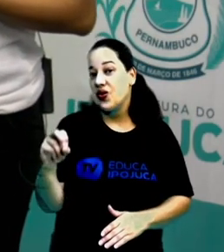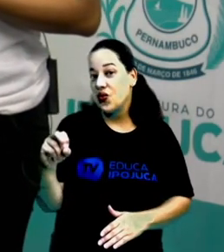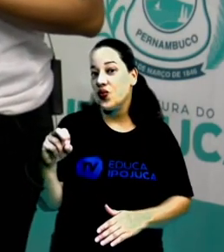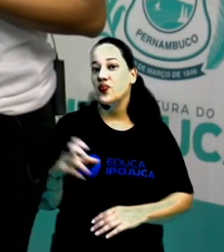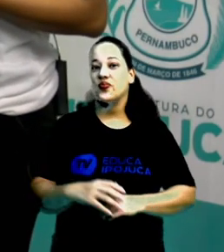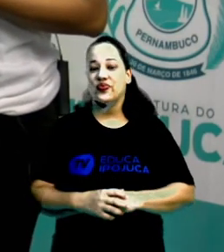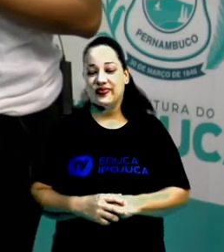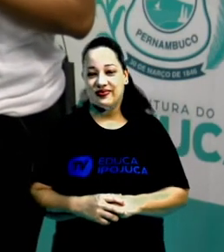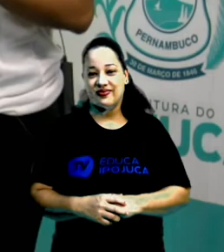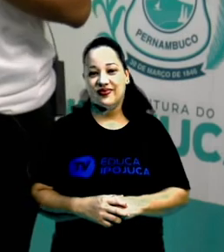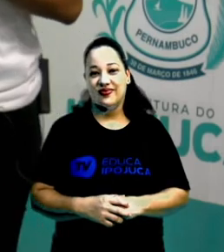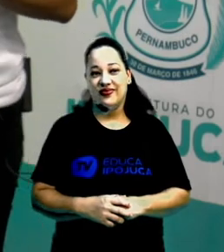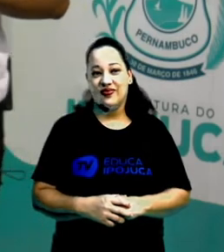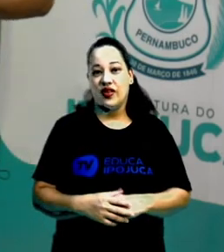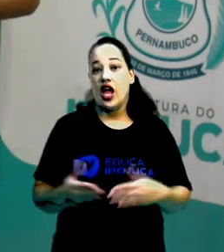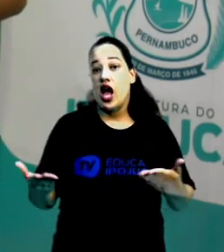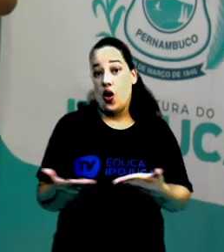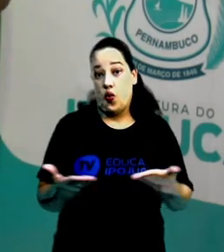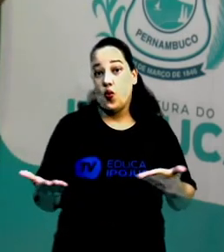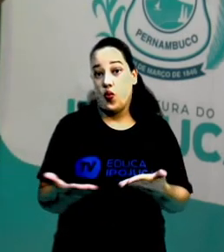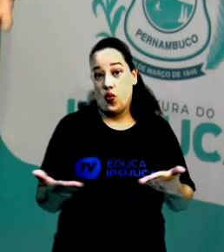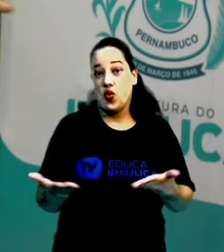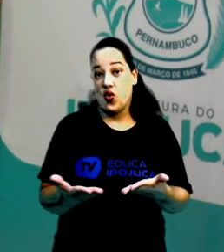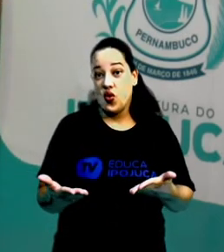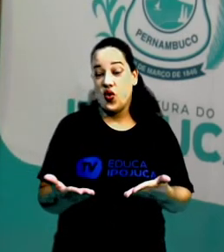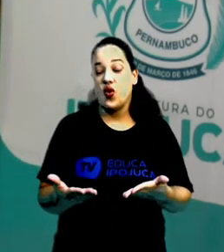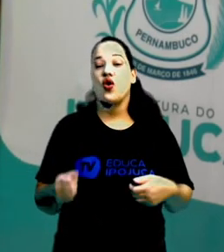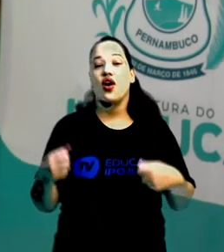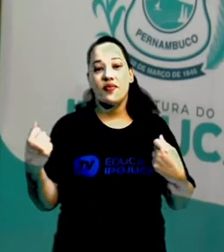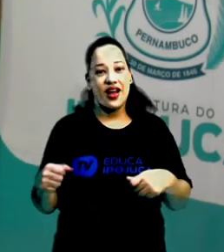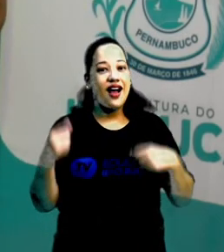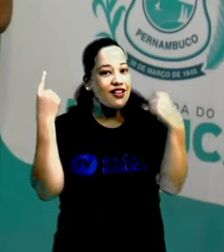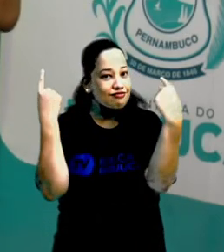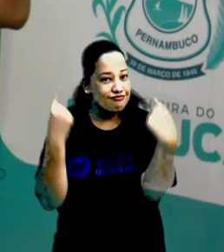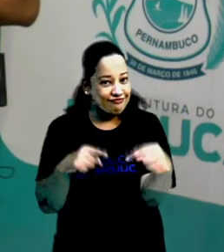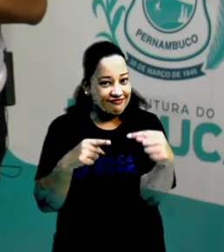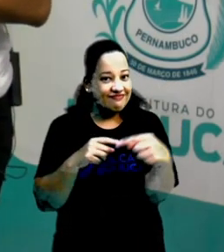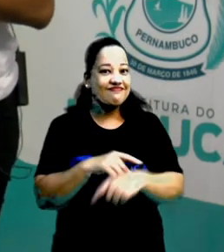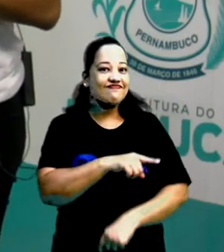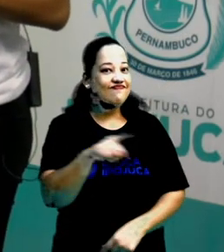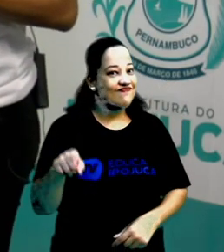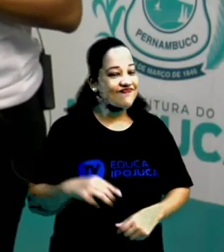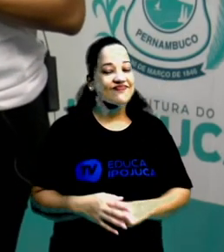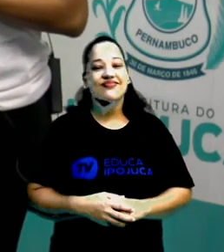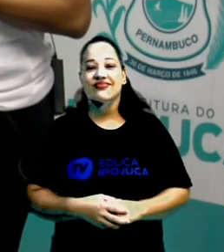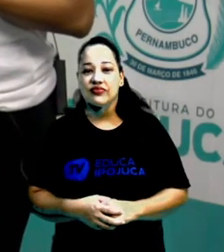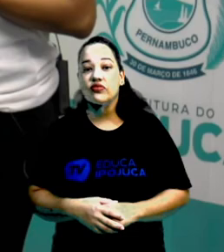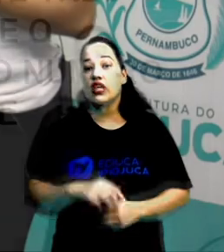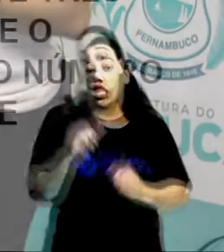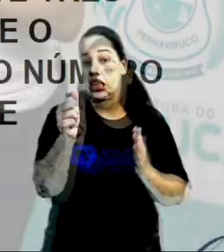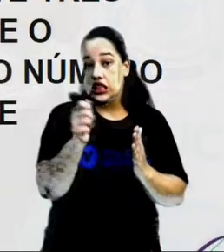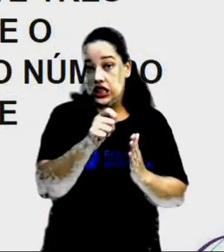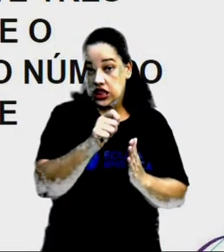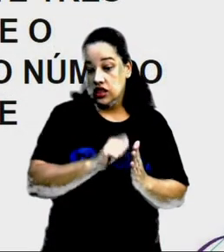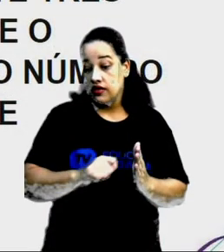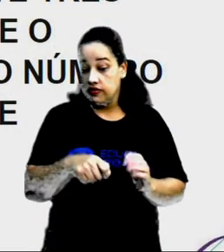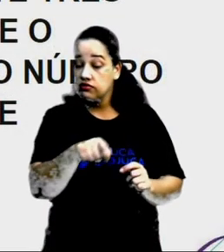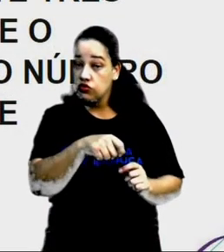50. E agora chegou a hora do nosso desafio. Desenhar uma reta no